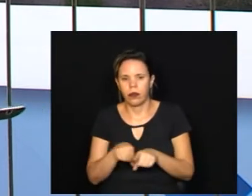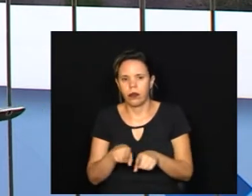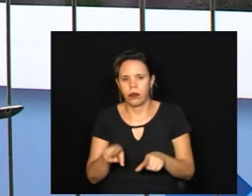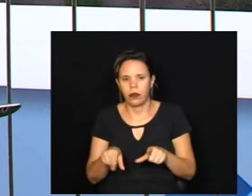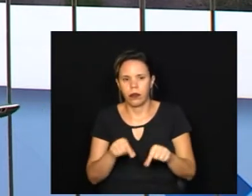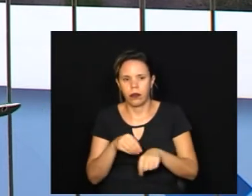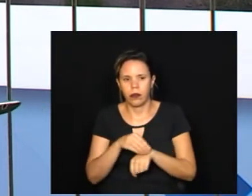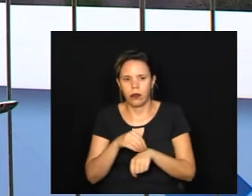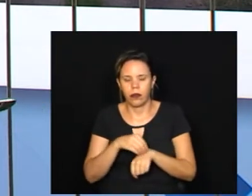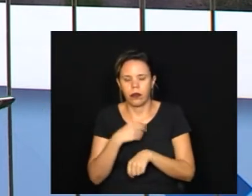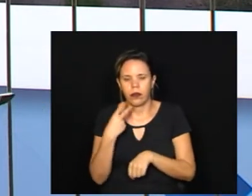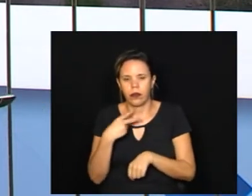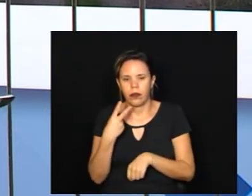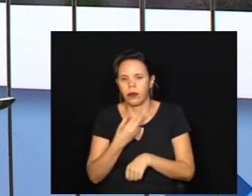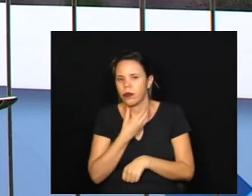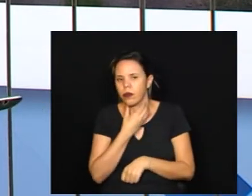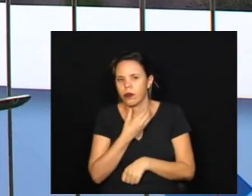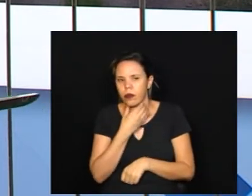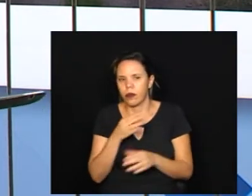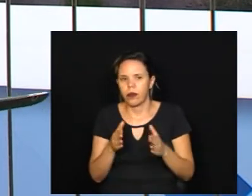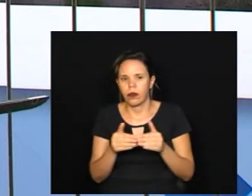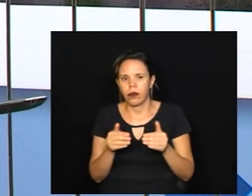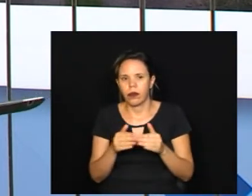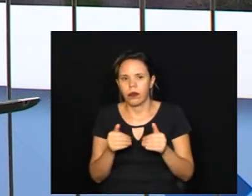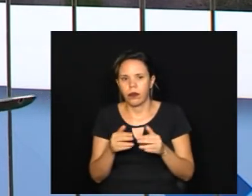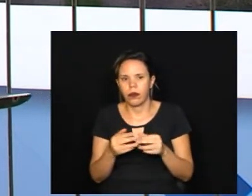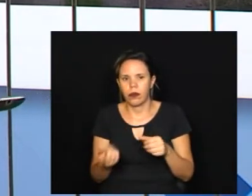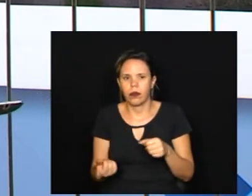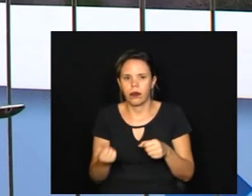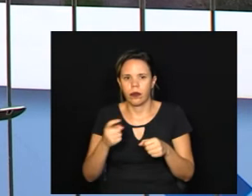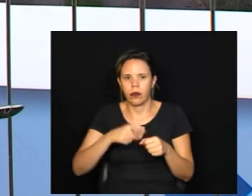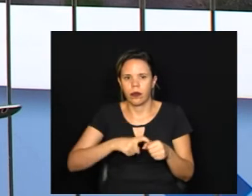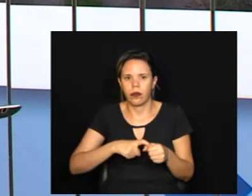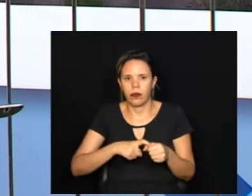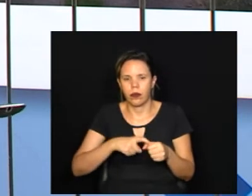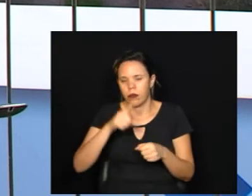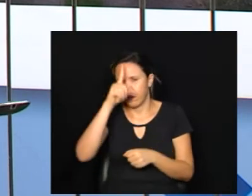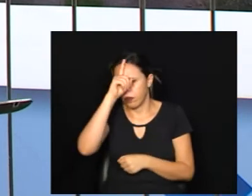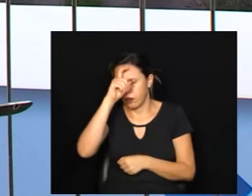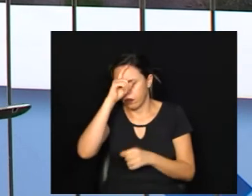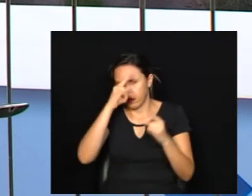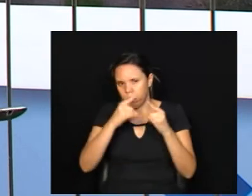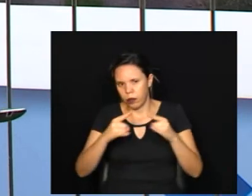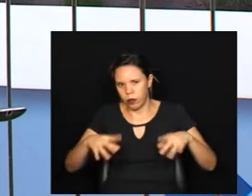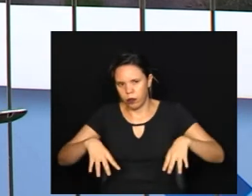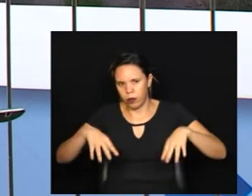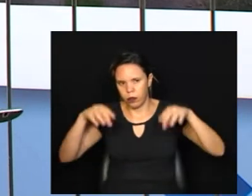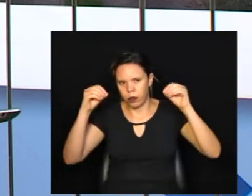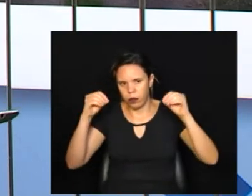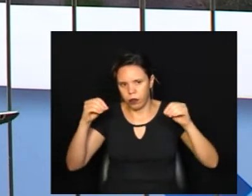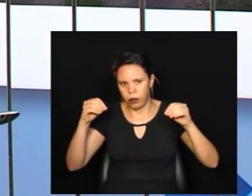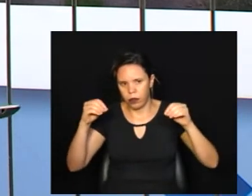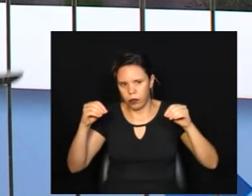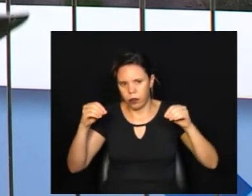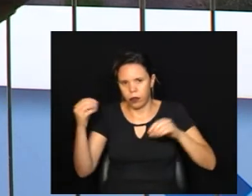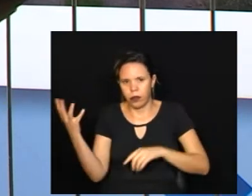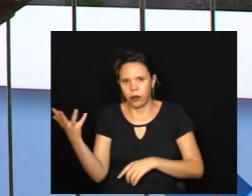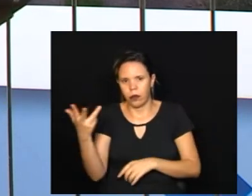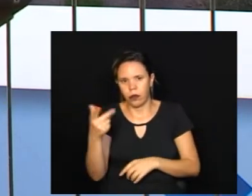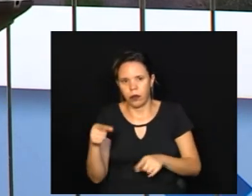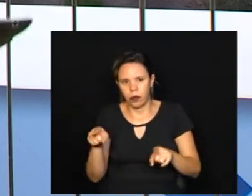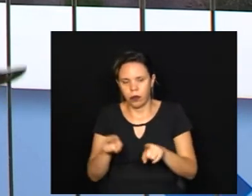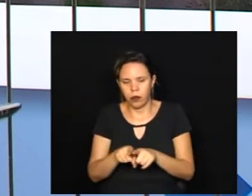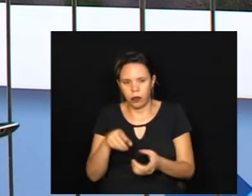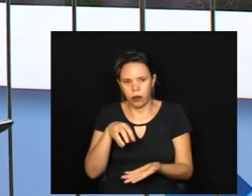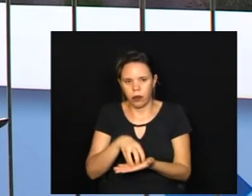do vereador Carmo Luiz pedindo a volta do hospital de campanha lá na sede dos patrulheiros.